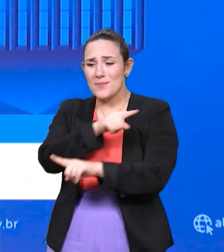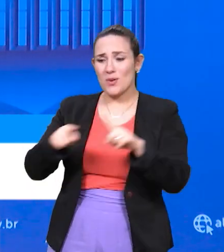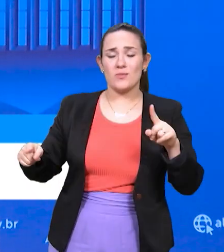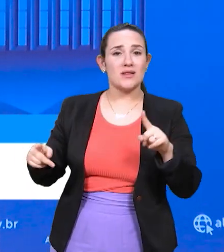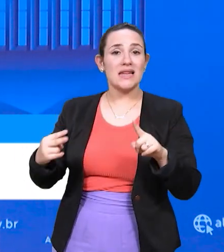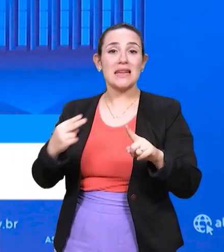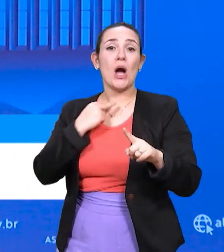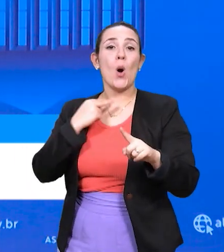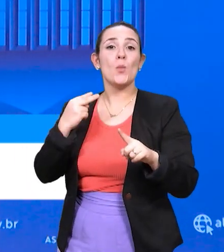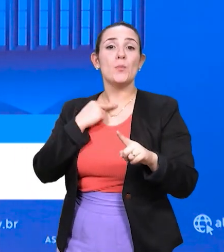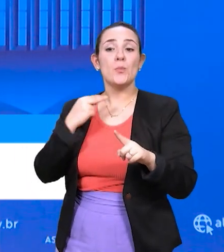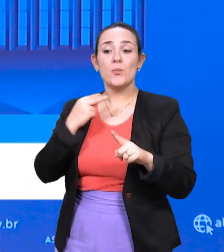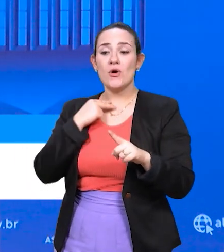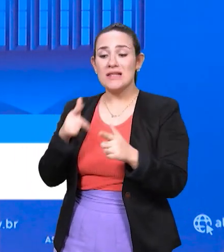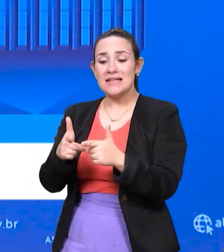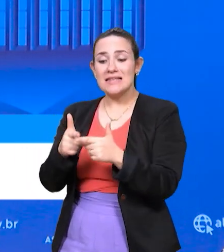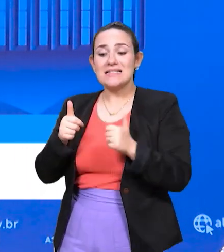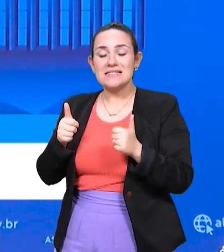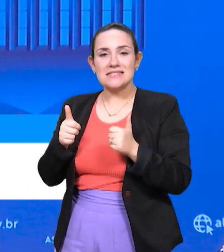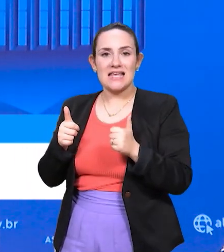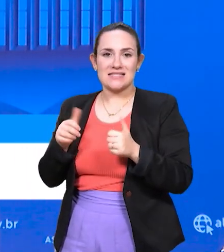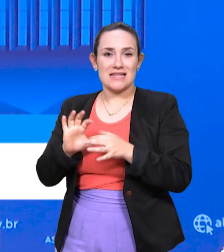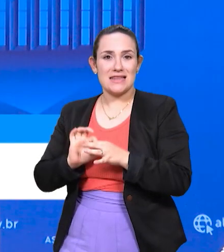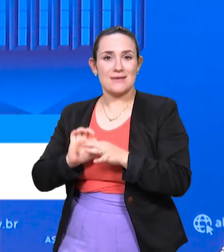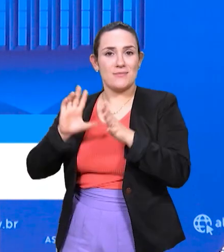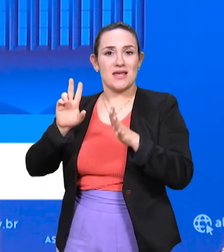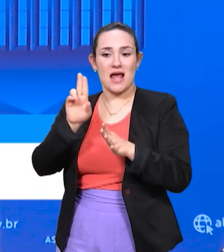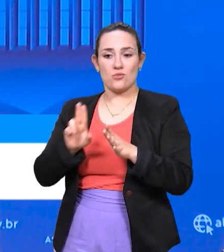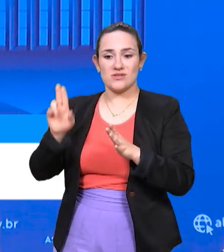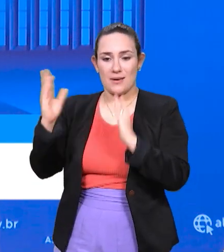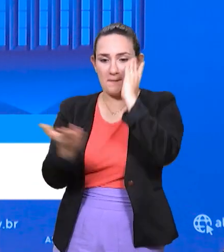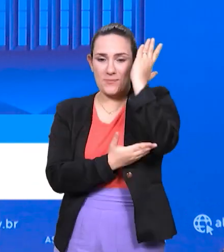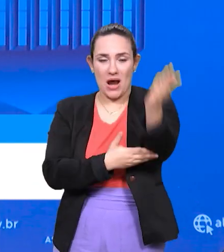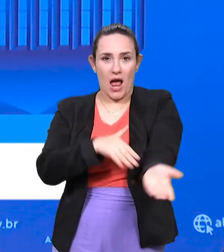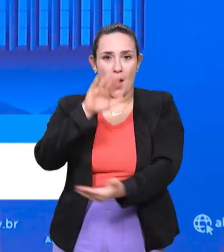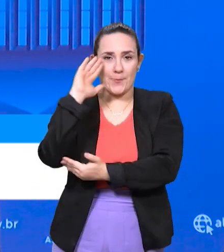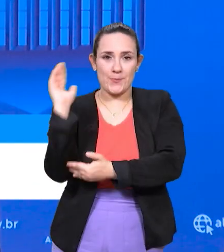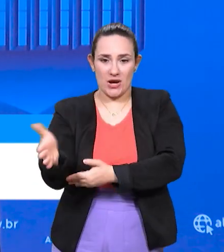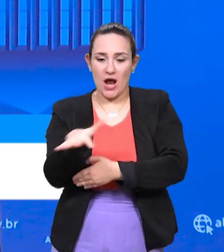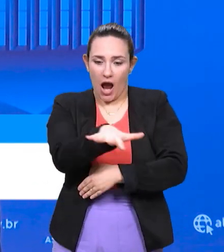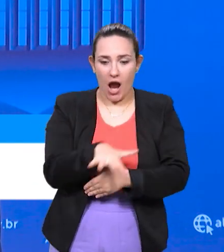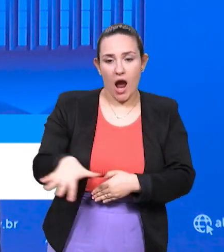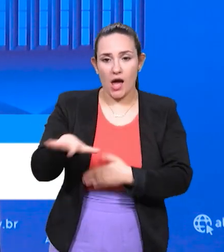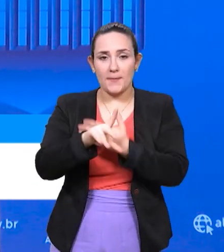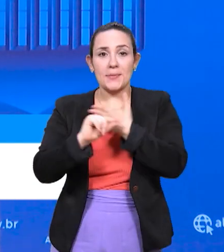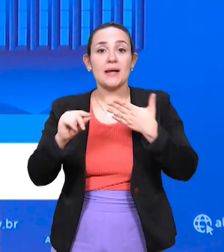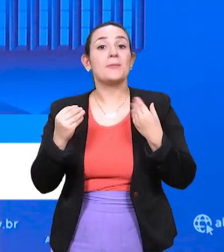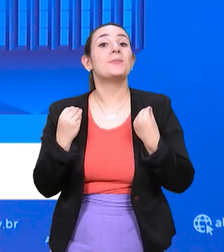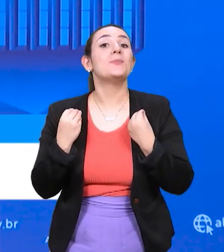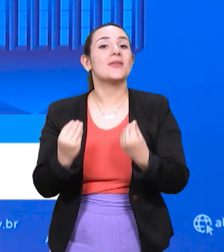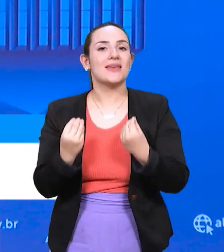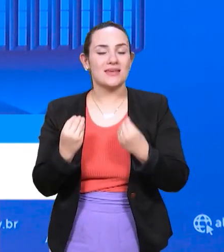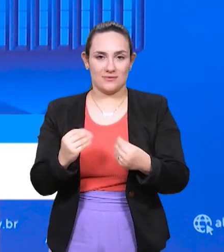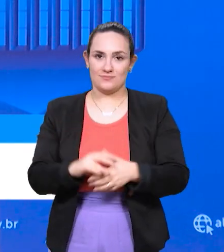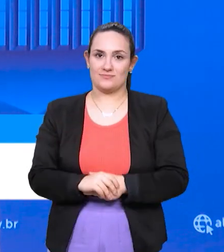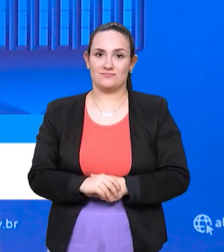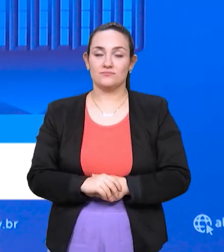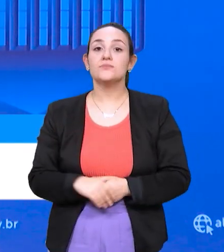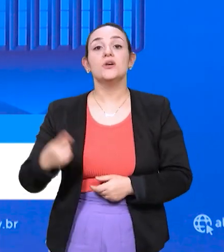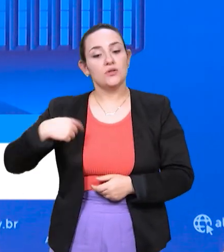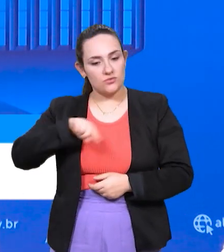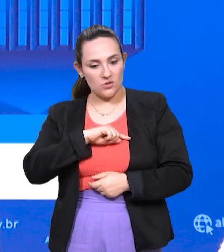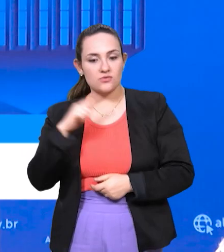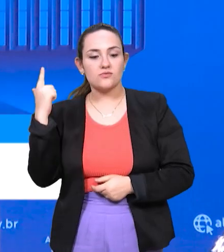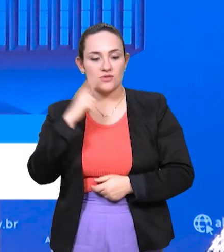moratória, proibindo novas licenças ambientais de desmatamento e esperando que com isso